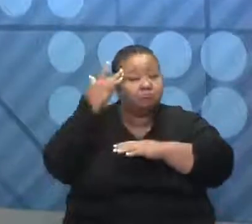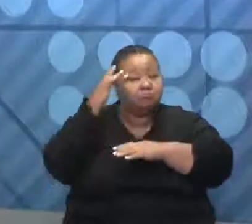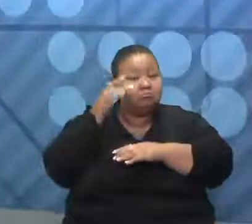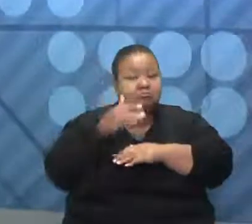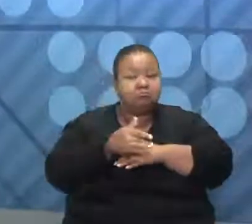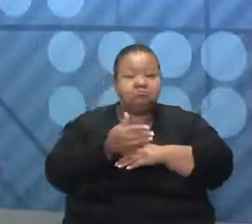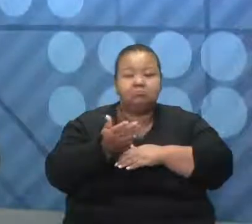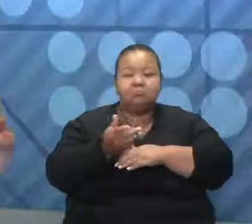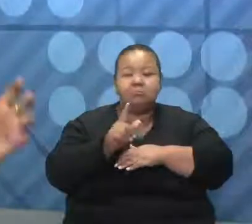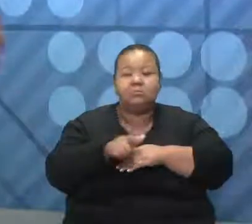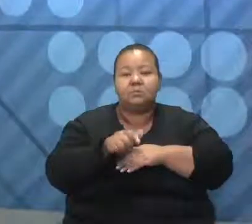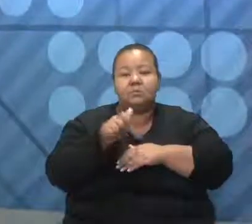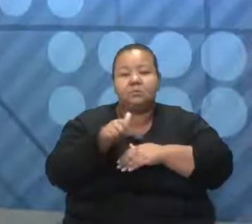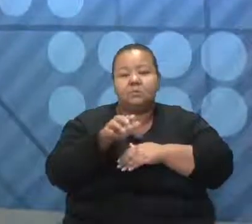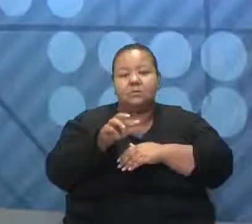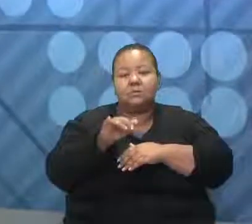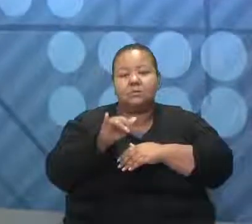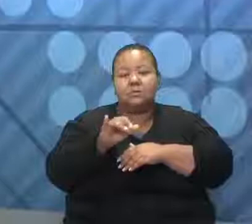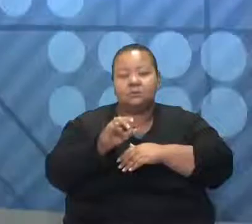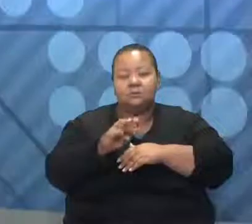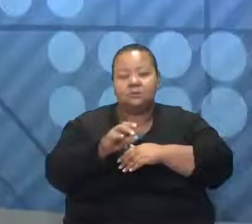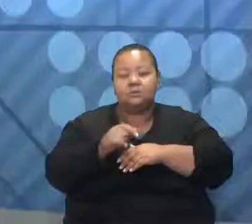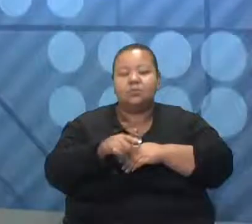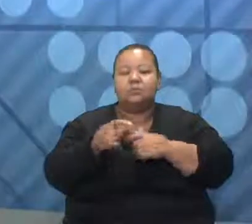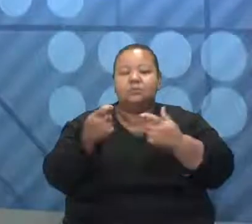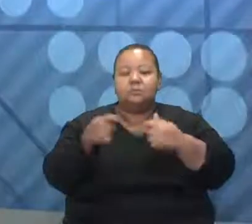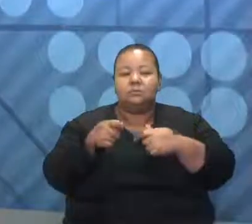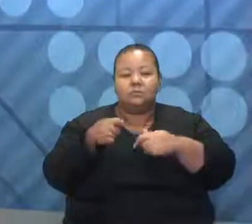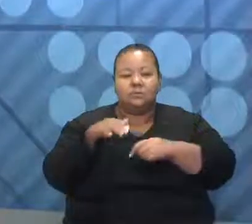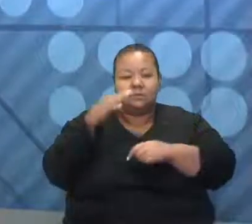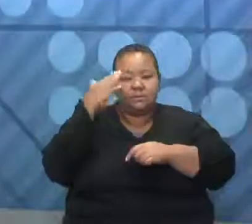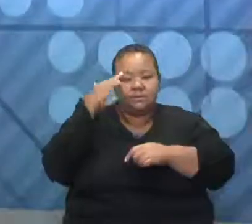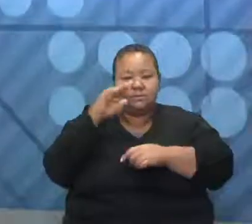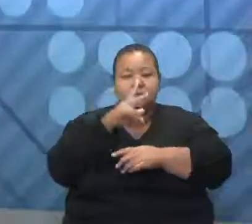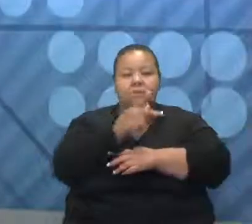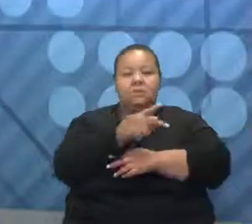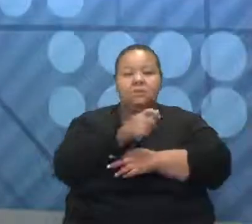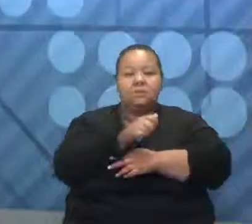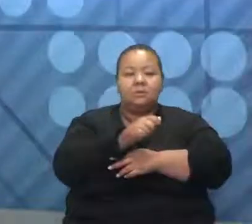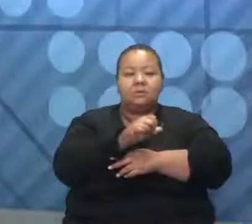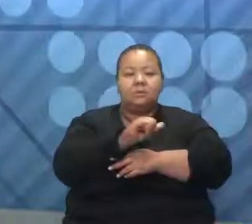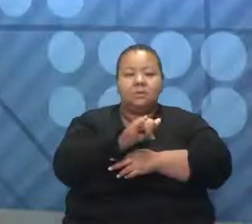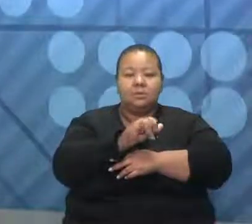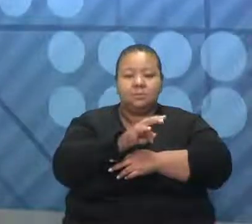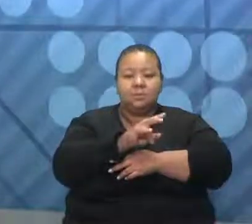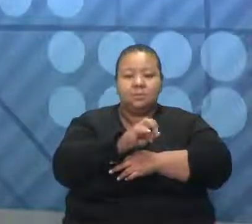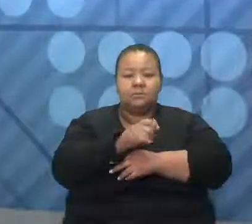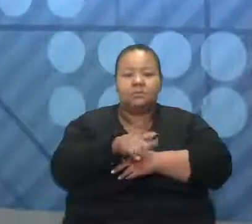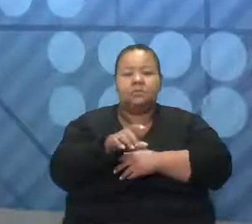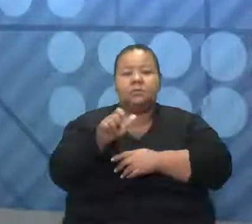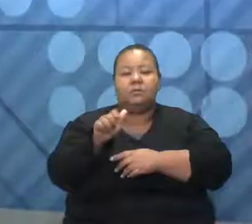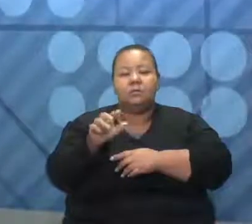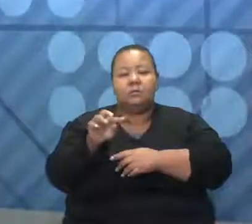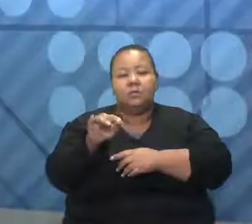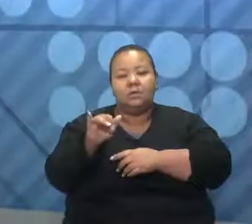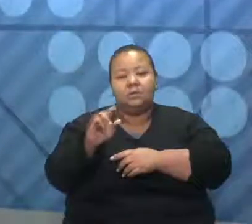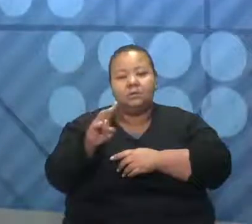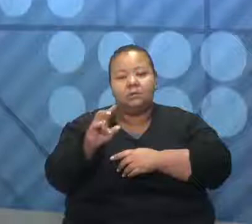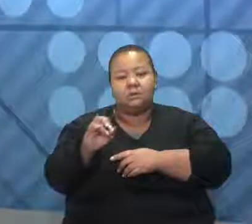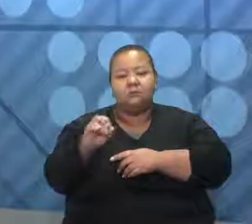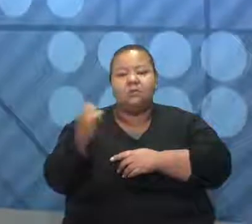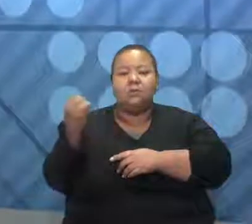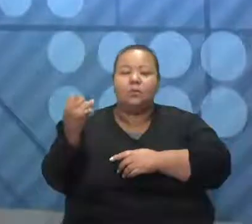quanto é o seu ativo circulante, porque precisa saber o passivo circulante, o ativo circulante. Quanto que eu tenho aqui em banco, em caixas,